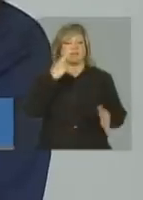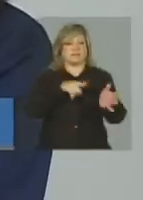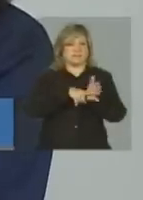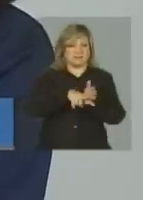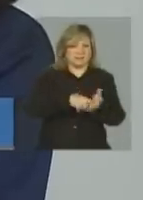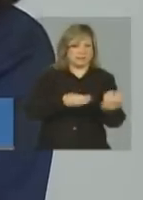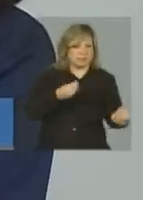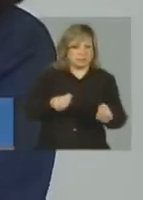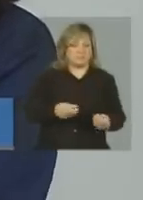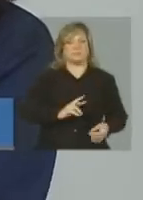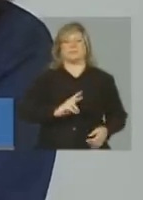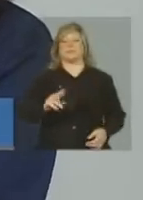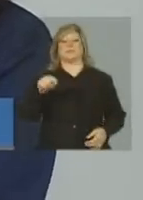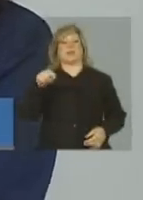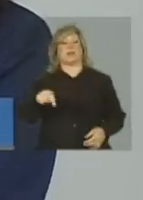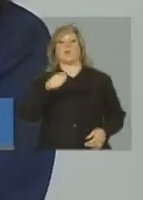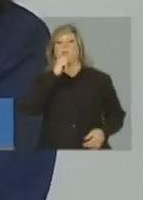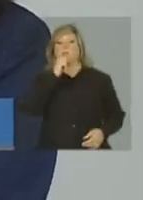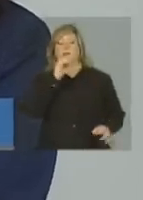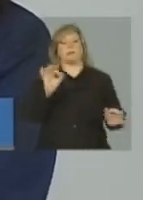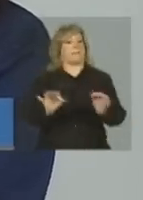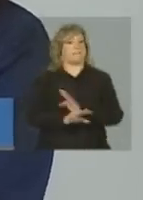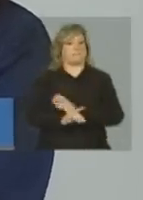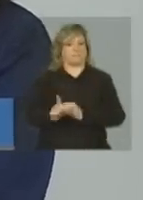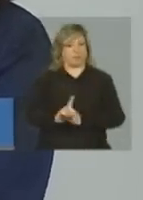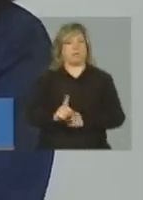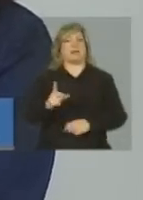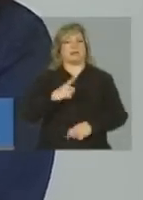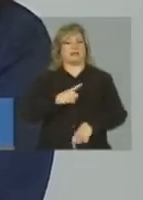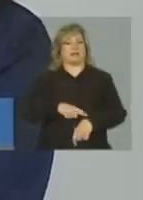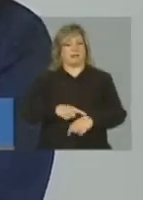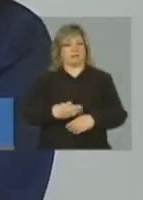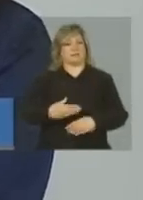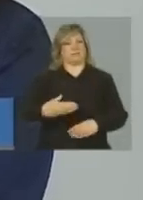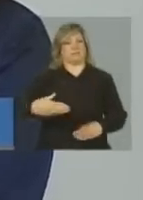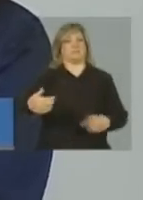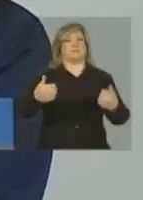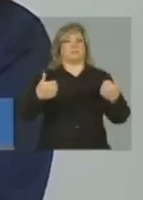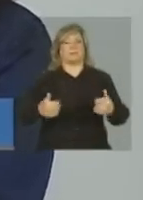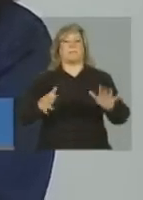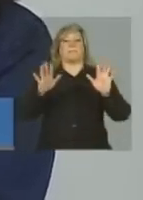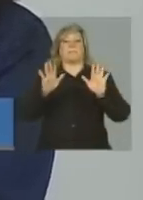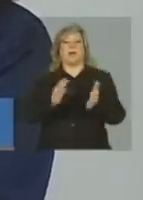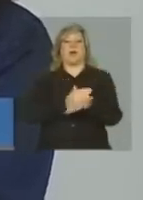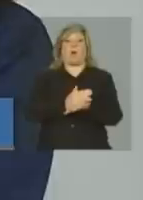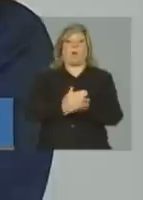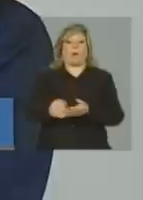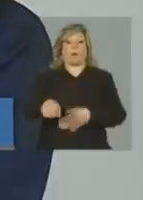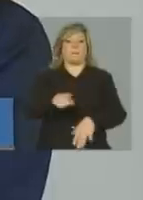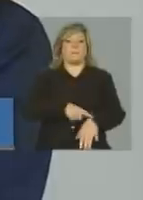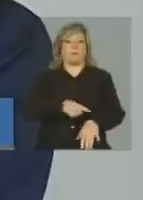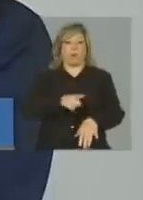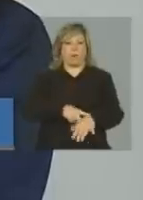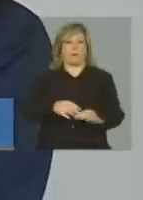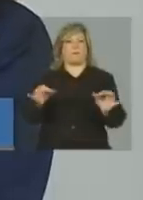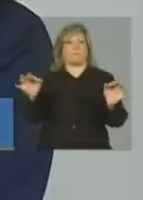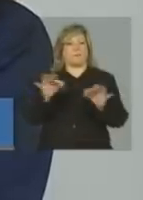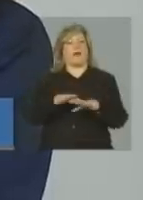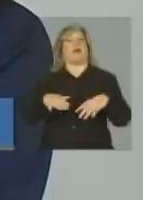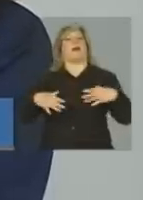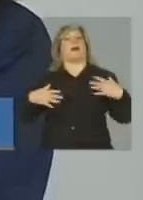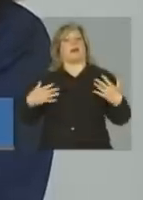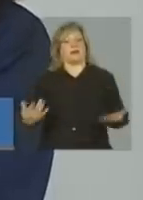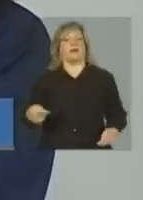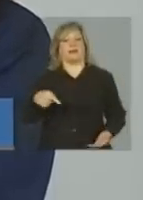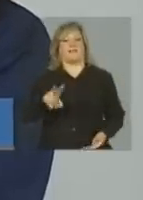está pronto, né? A gente já está numa etapa bem adiantada, mas a partir do momento que ele estiver pronto, aí sim, isso vai